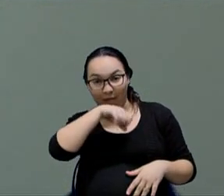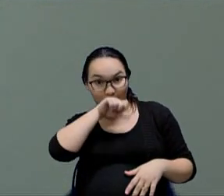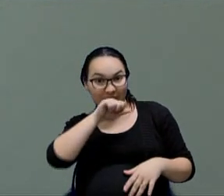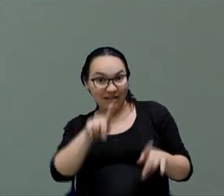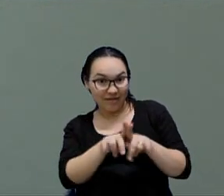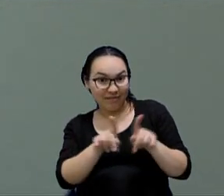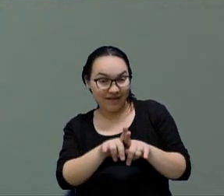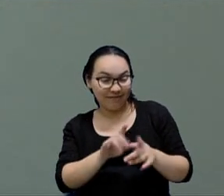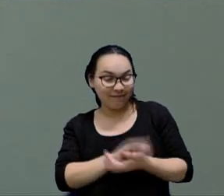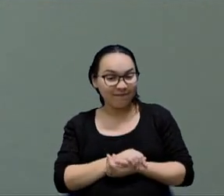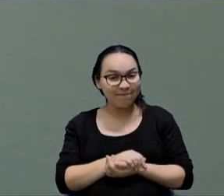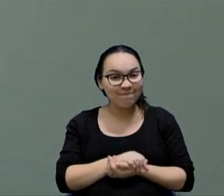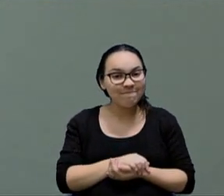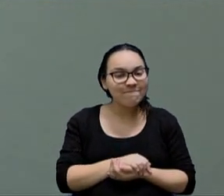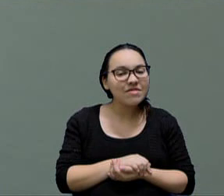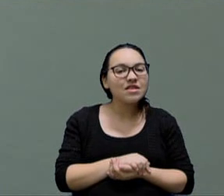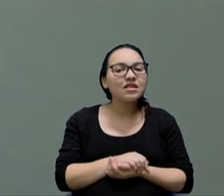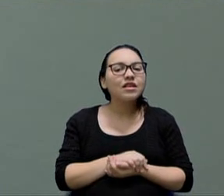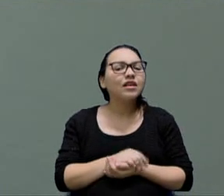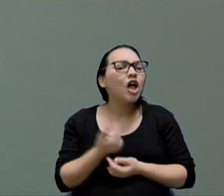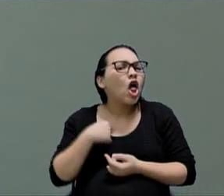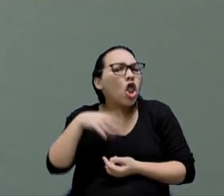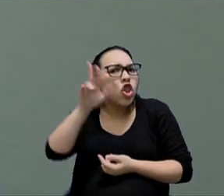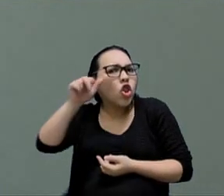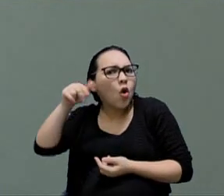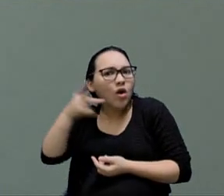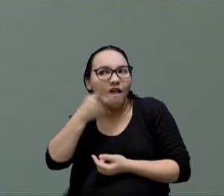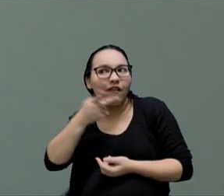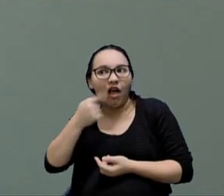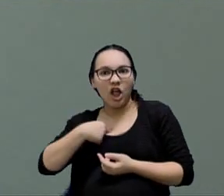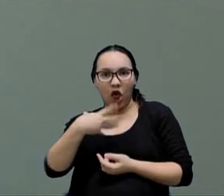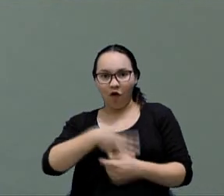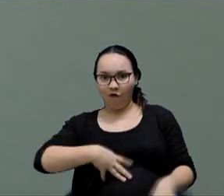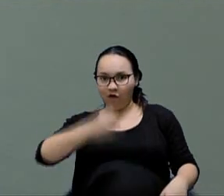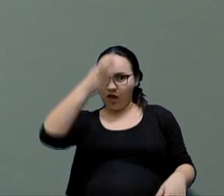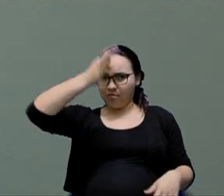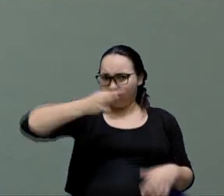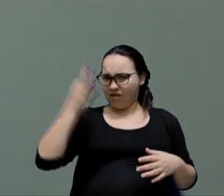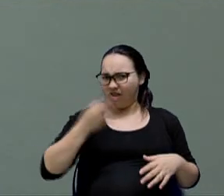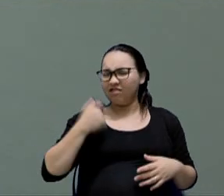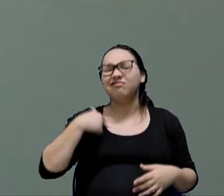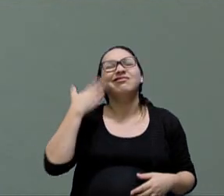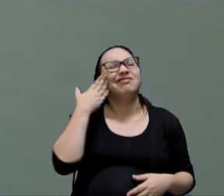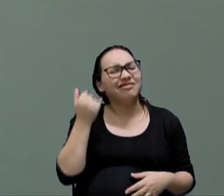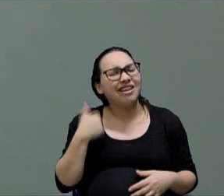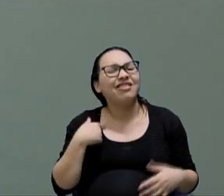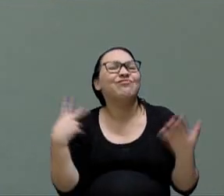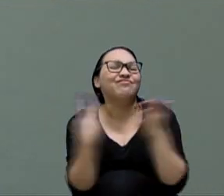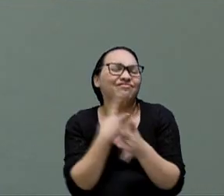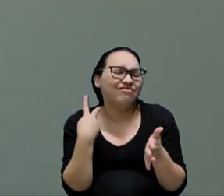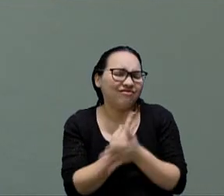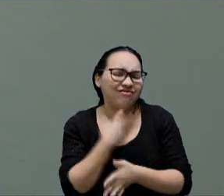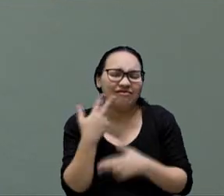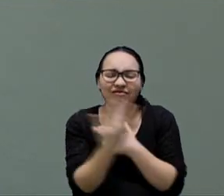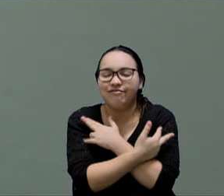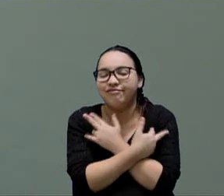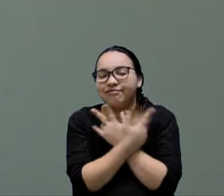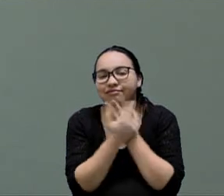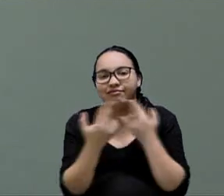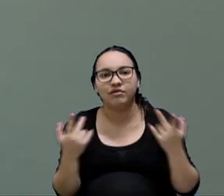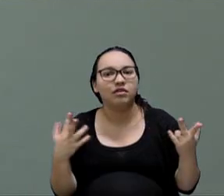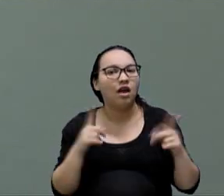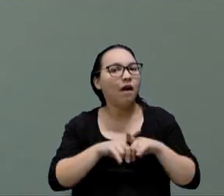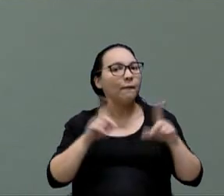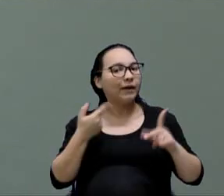dizer que somos ou fomos os filhos perfeitos. Sabemos que te decepcionamos muitas vezes. Mas, ao contrário do